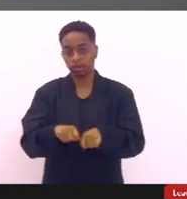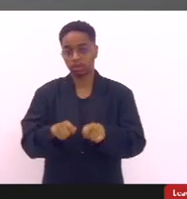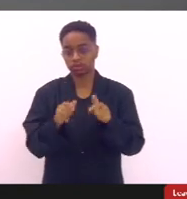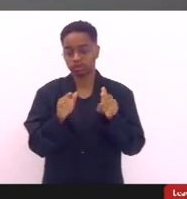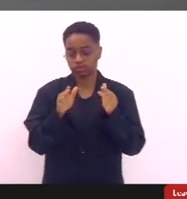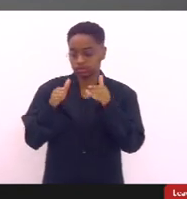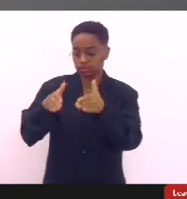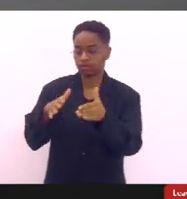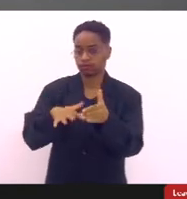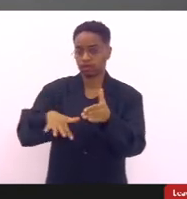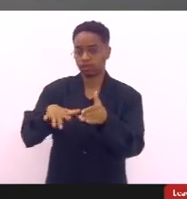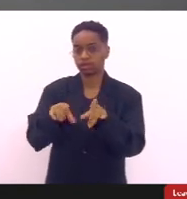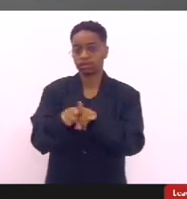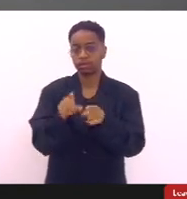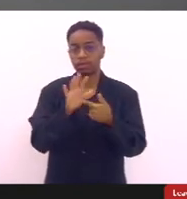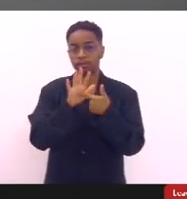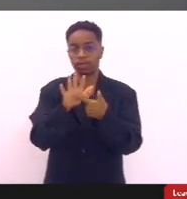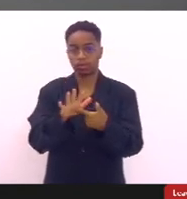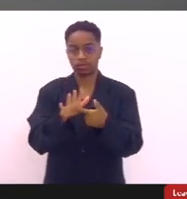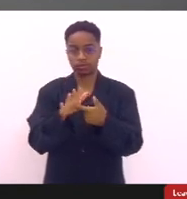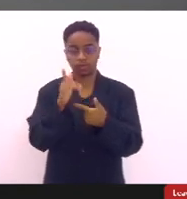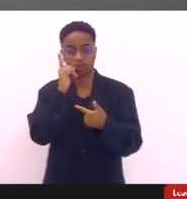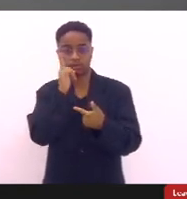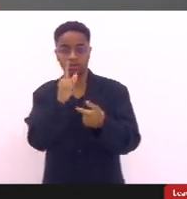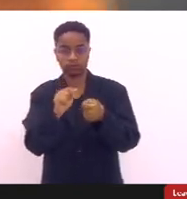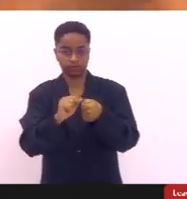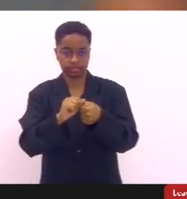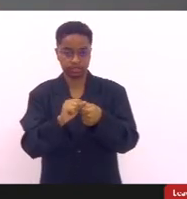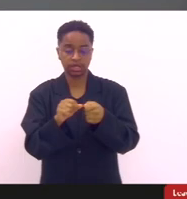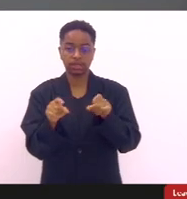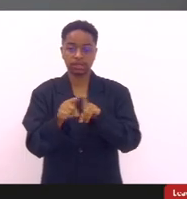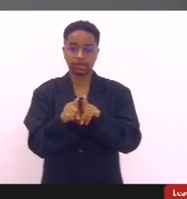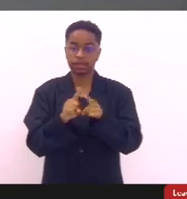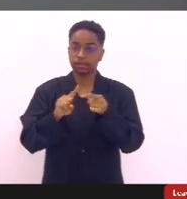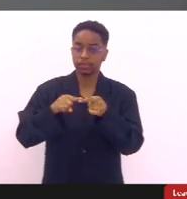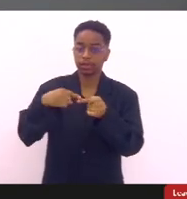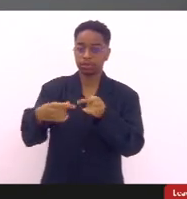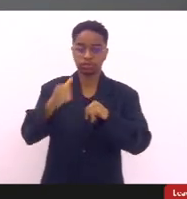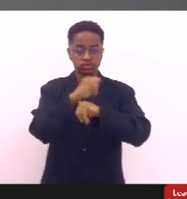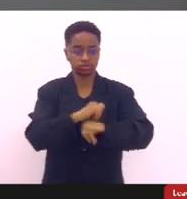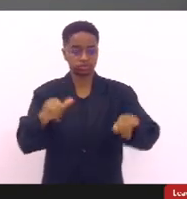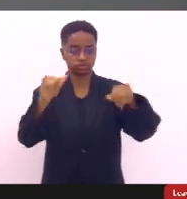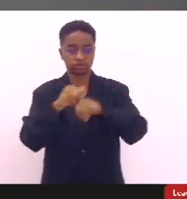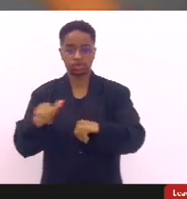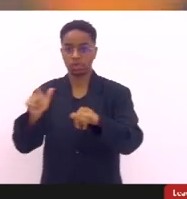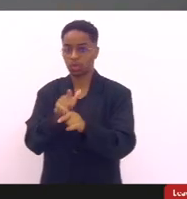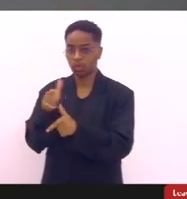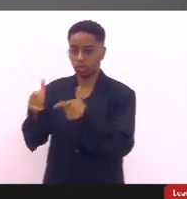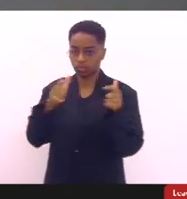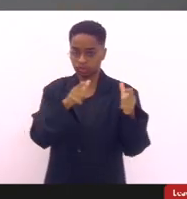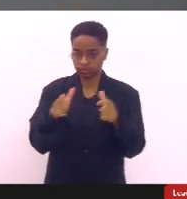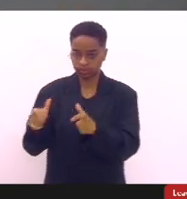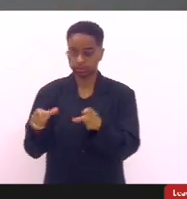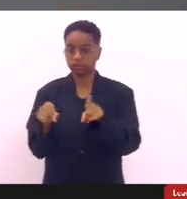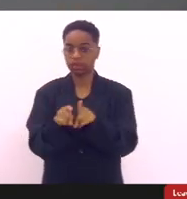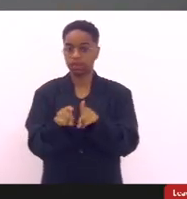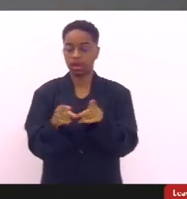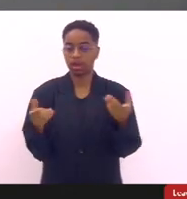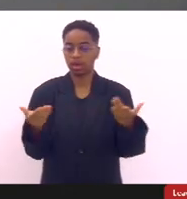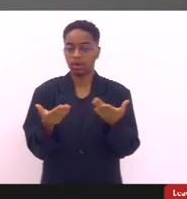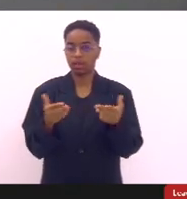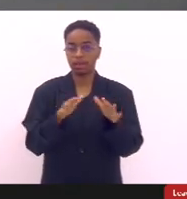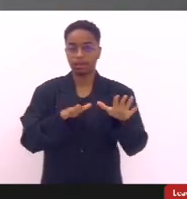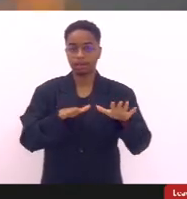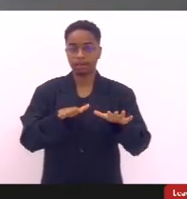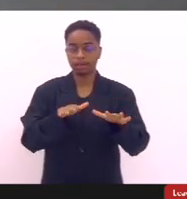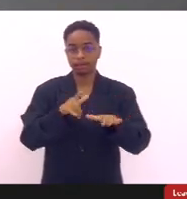isso, mostrar que é possível fazer isto e depois se propagar para as outras unidades. Nós estamos no momento em que o governo